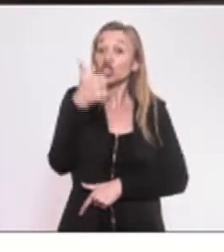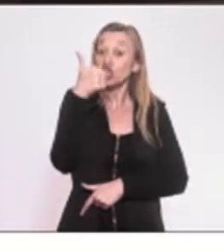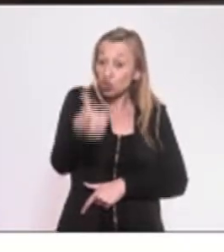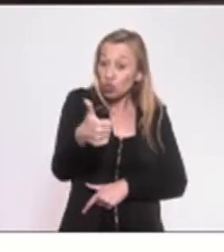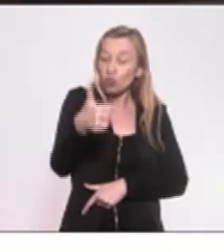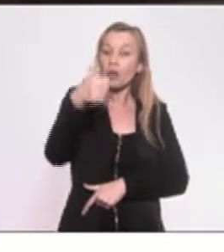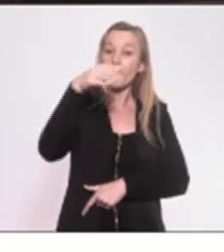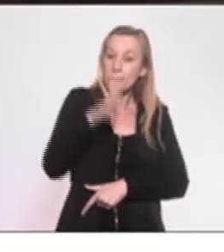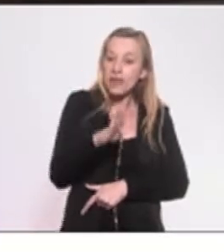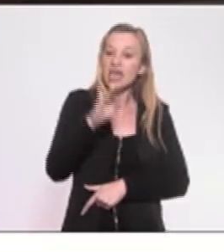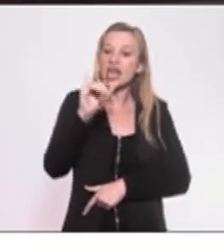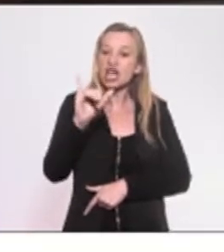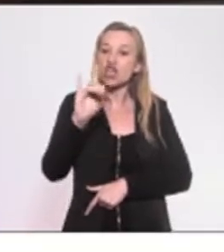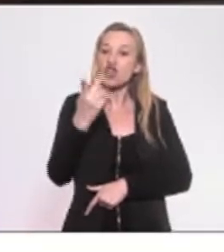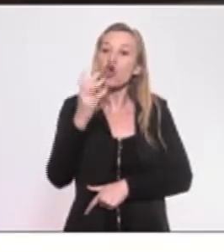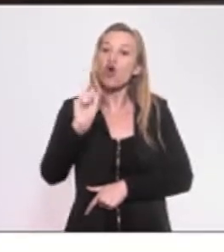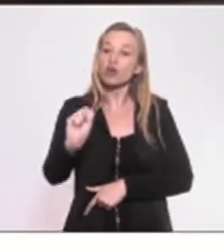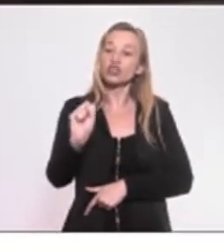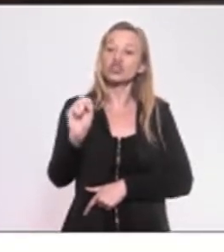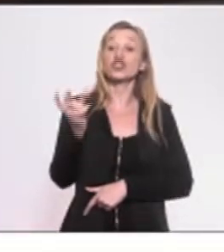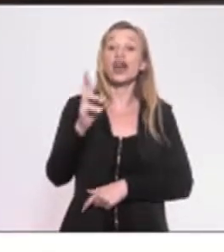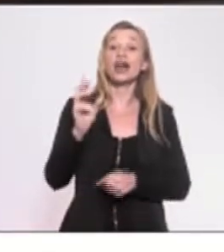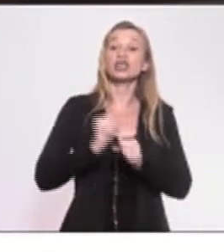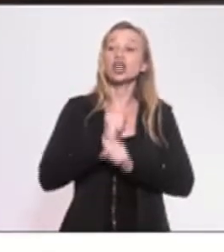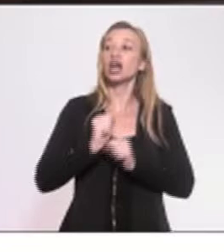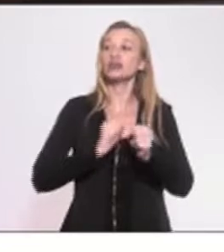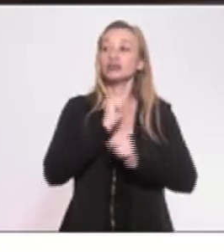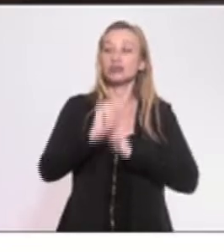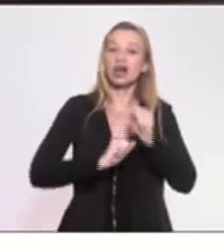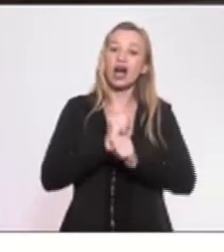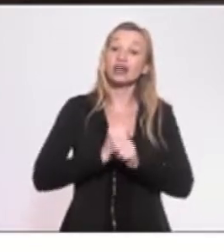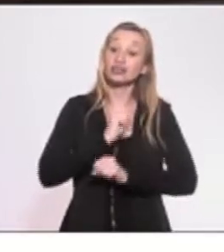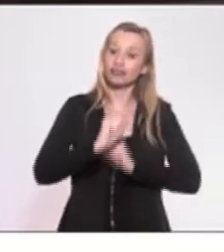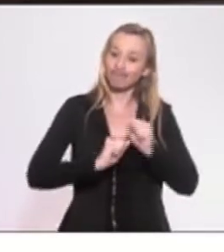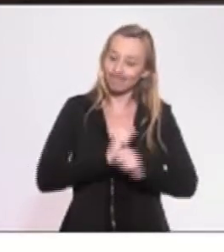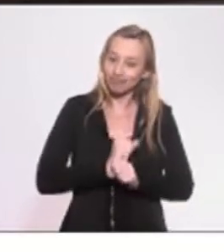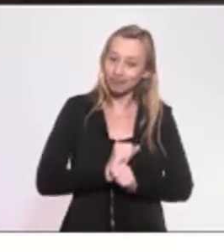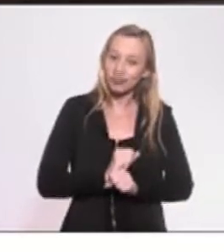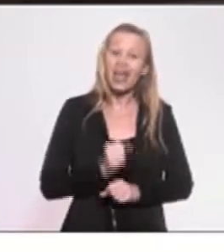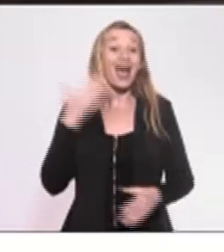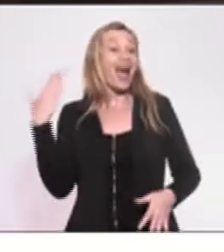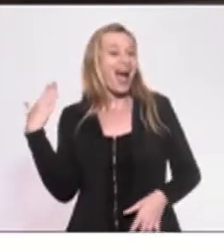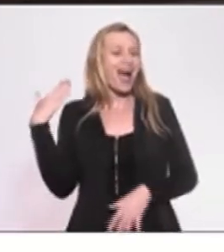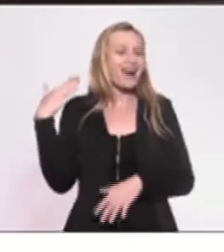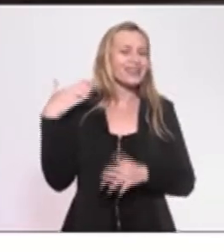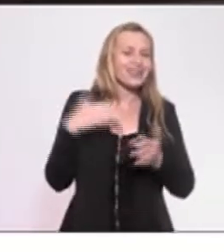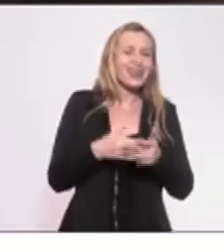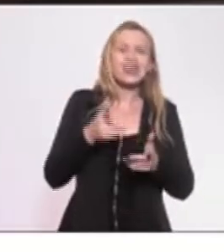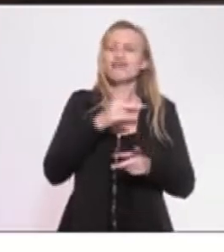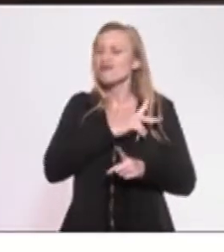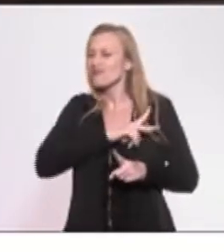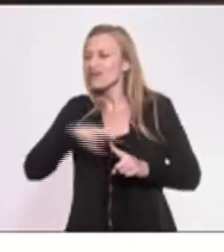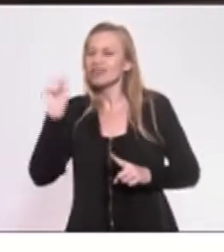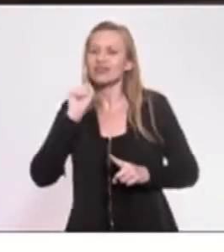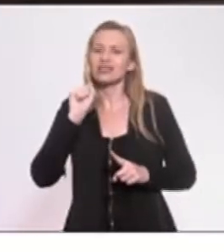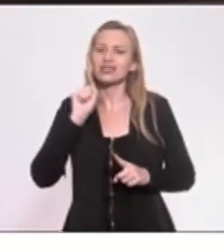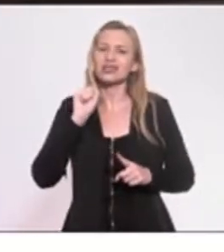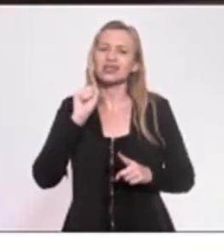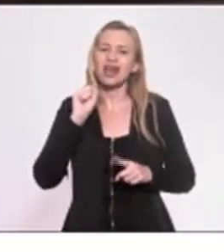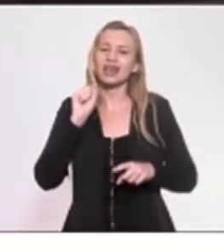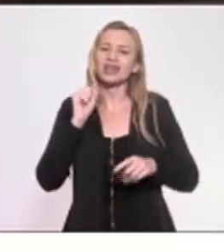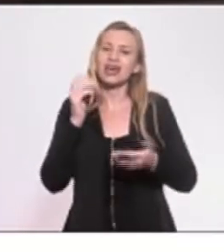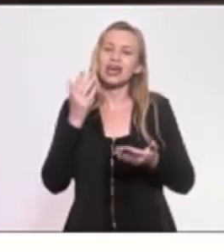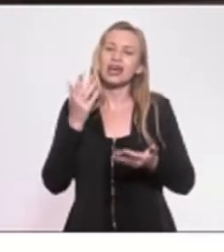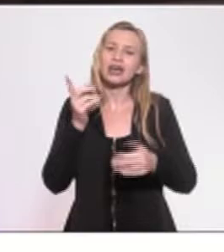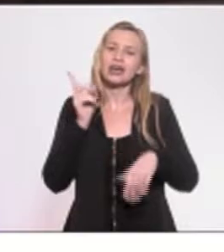21 bilhões de reais por ano, até vencer os anos